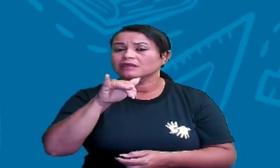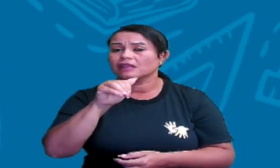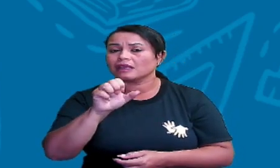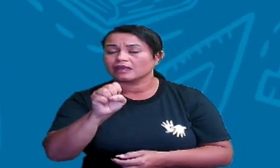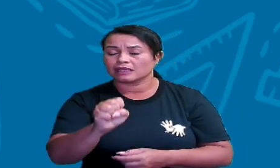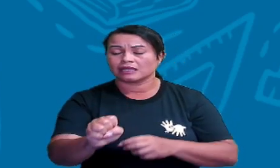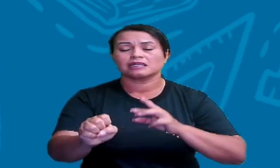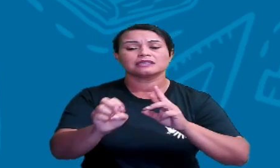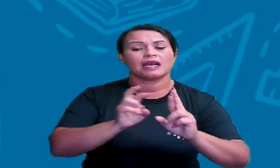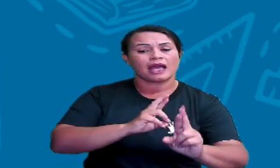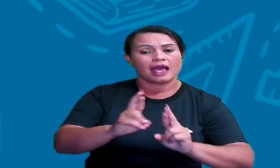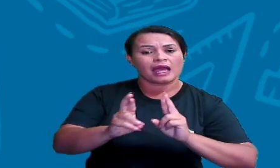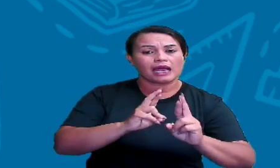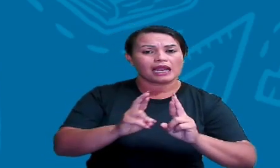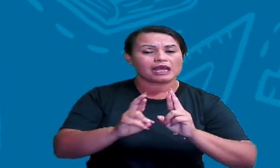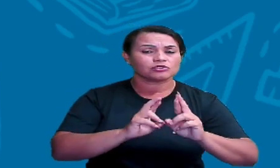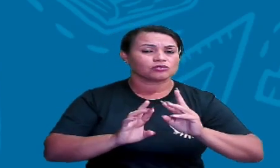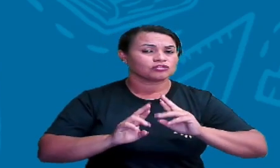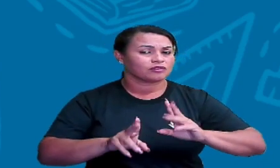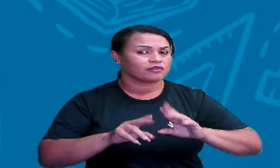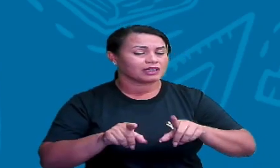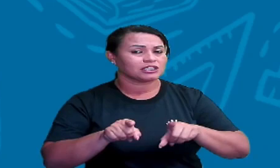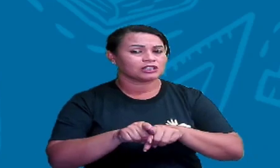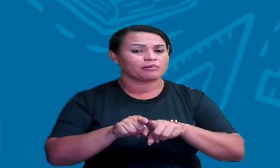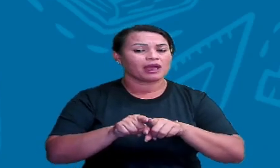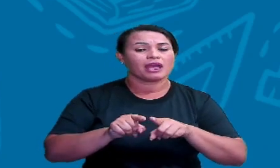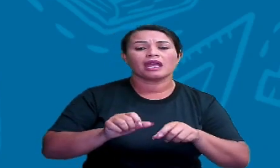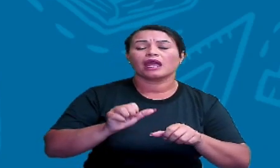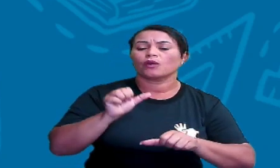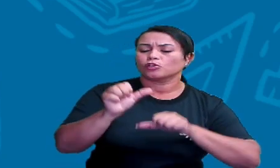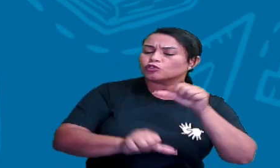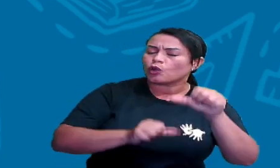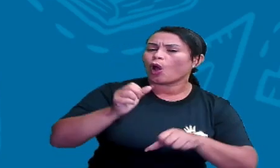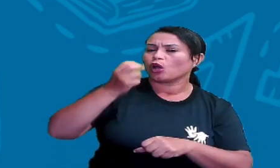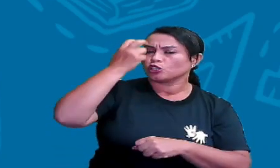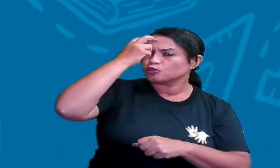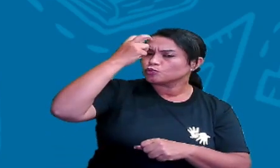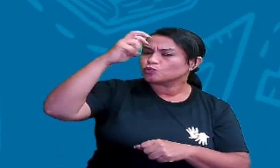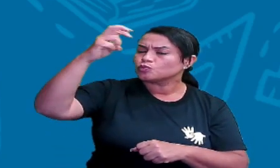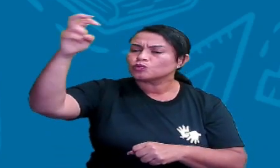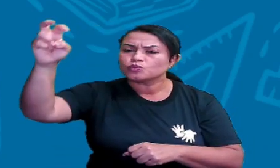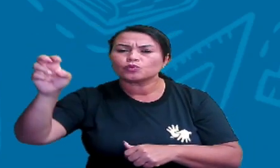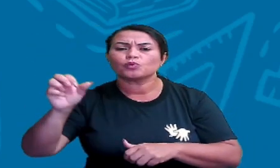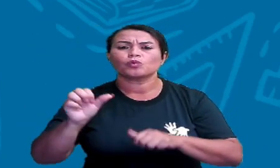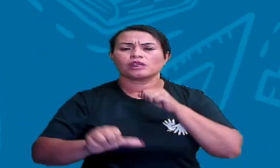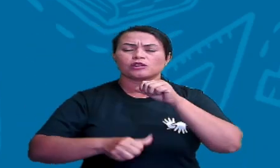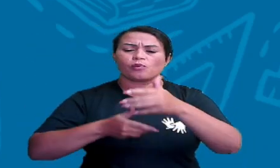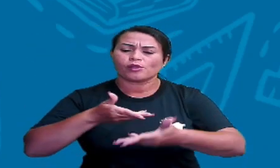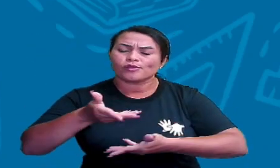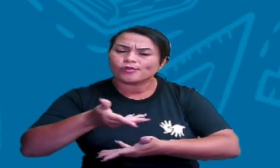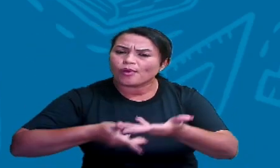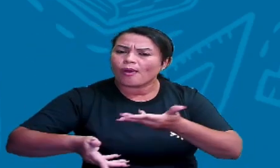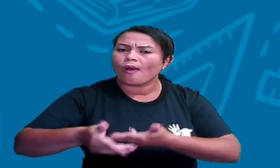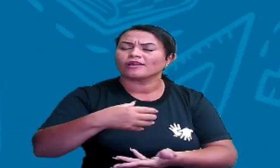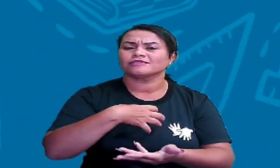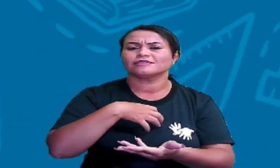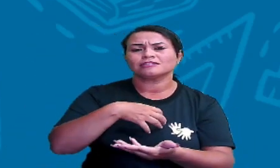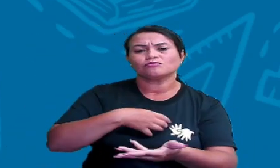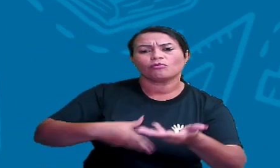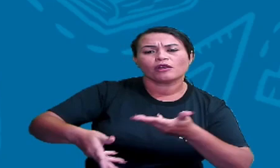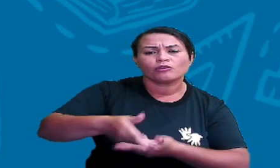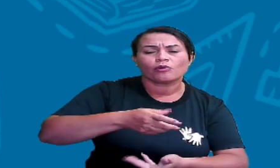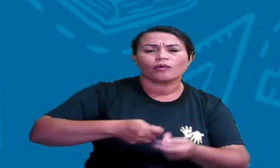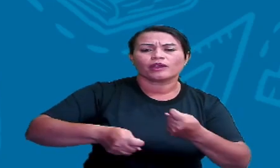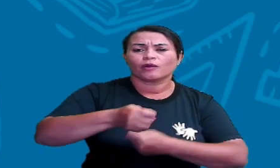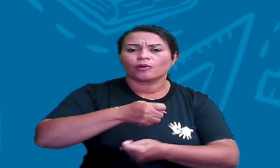relações interpessoais, falou em trocas de cultura, falou em trocas afetivas, econômicas, às